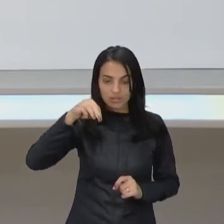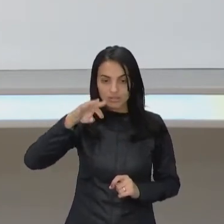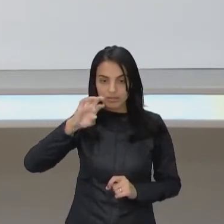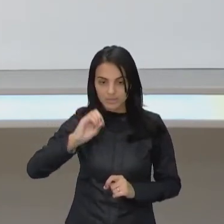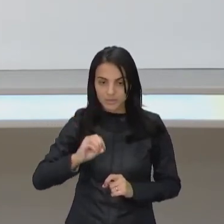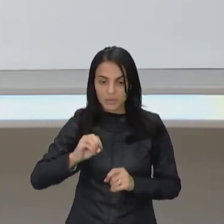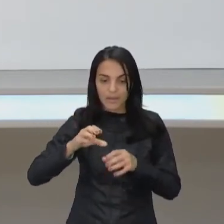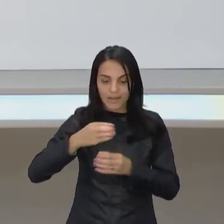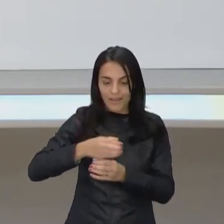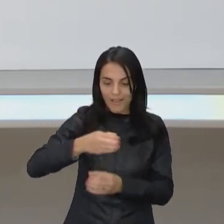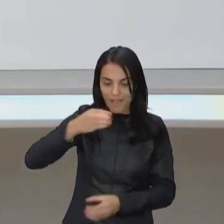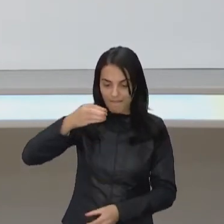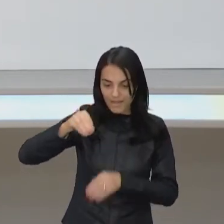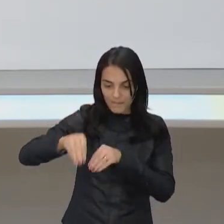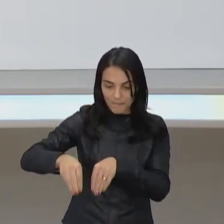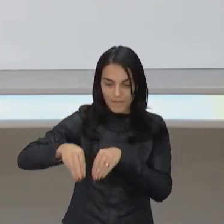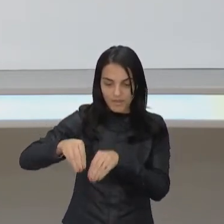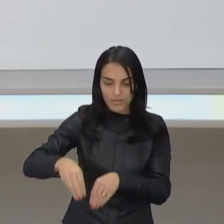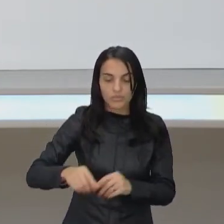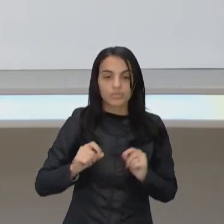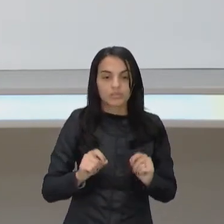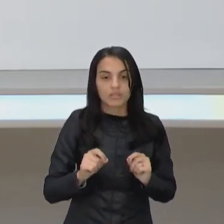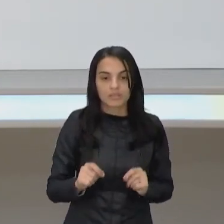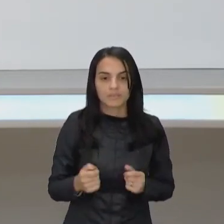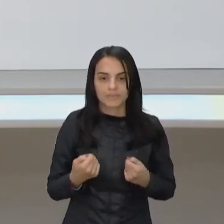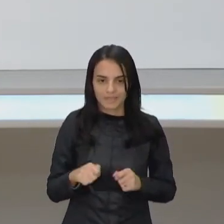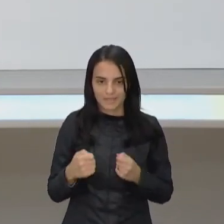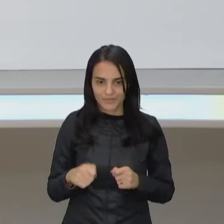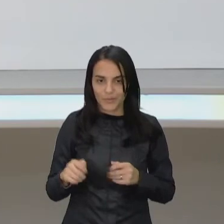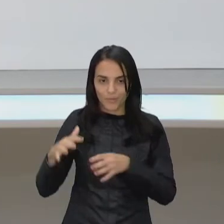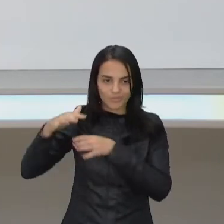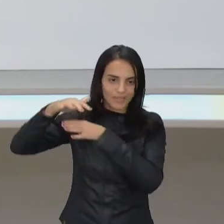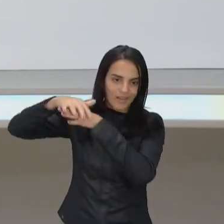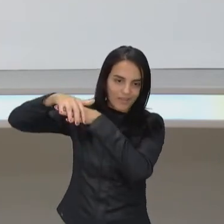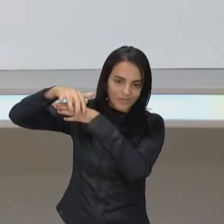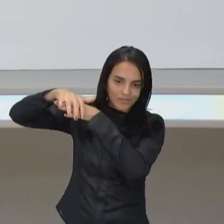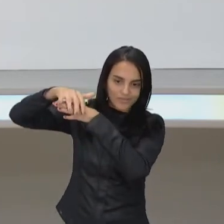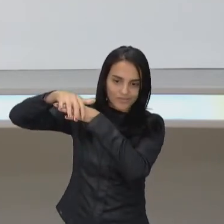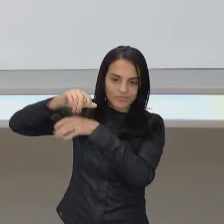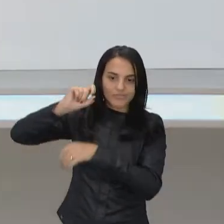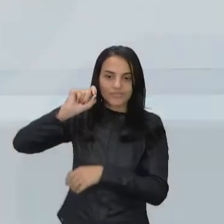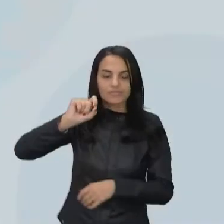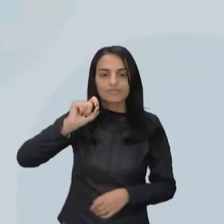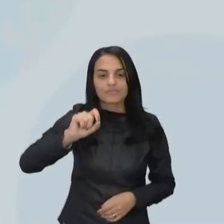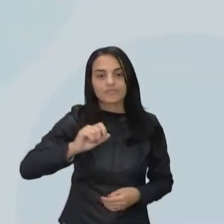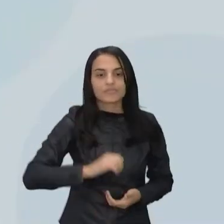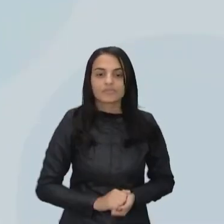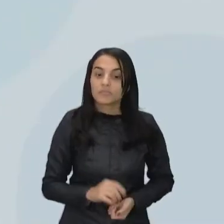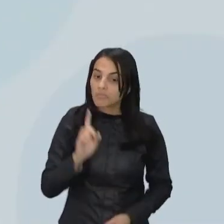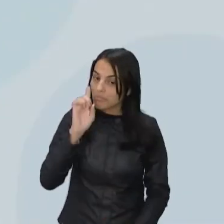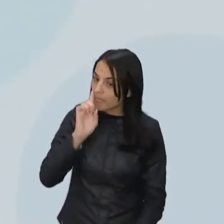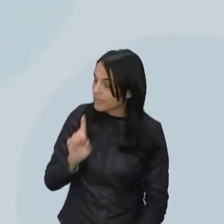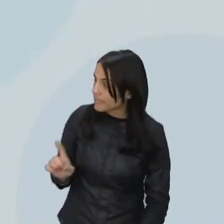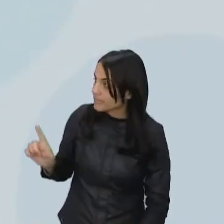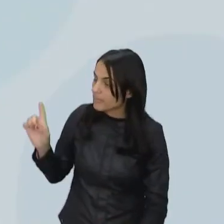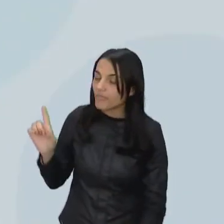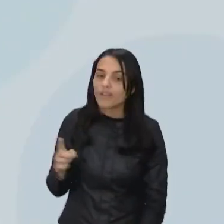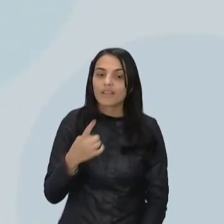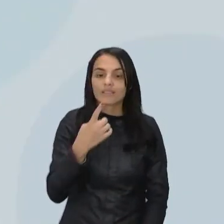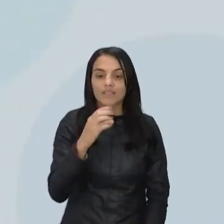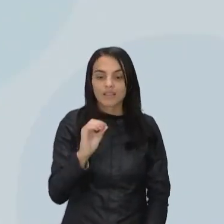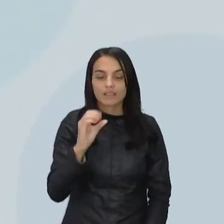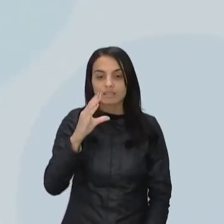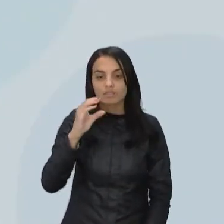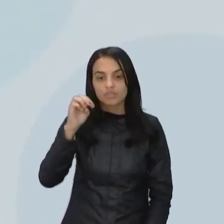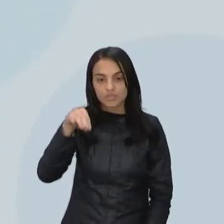garrafa PET. Mas espera aí, eu pensei no seguinte, olha lá o telhado. O diâmetro é 10 centímetros. Então, se